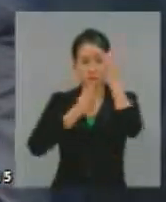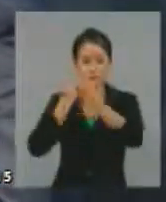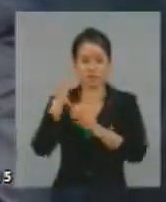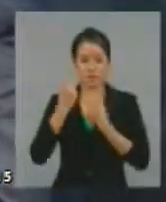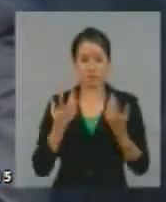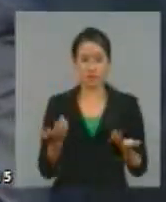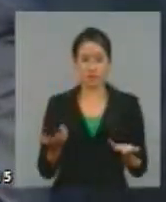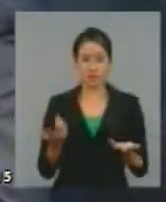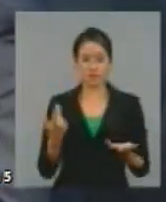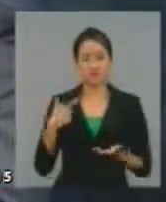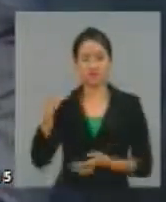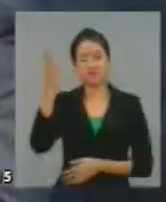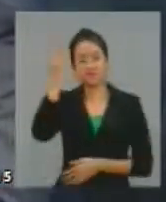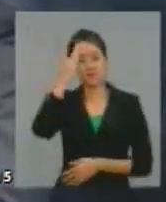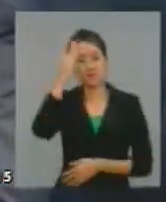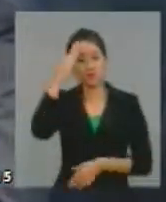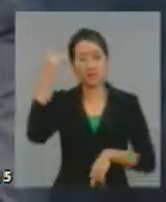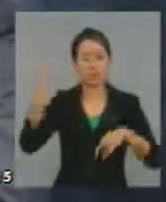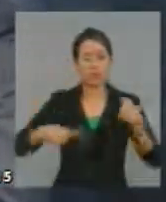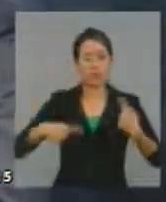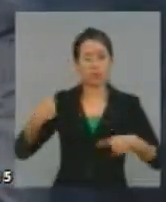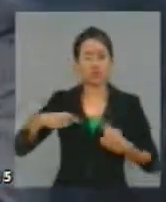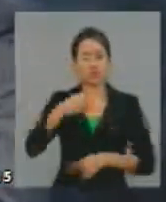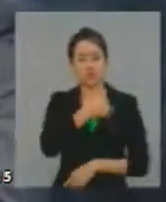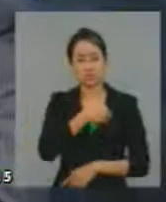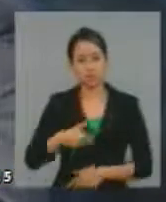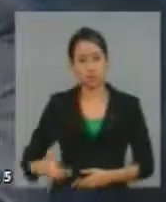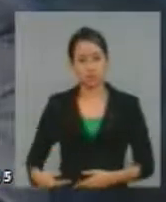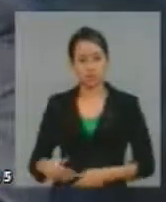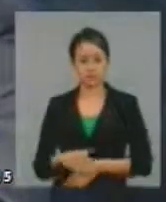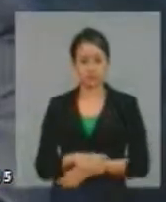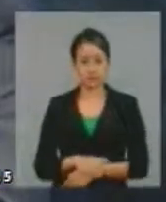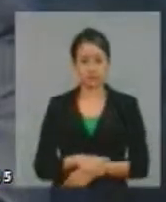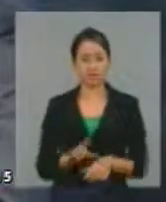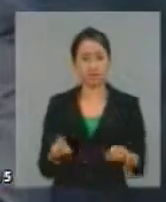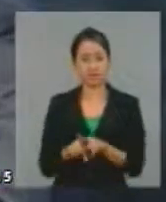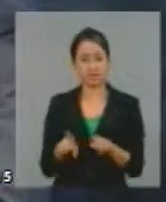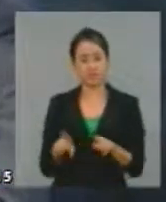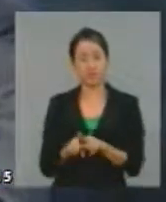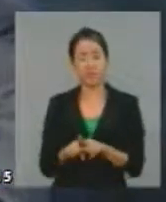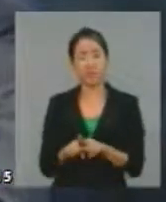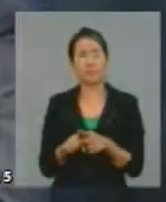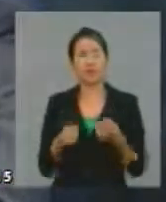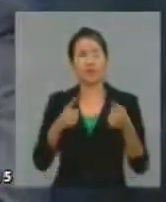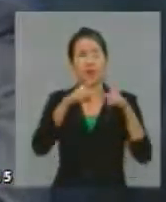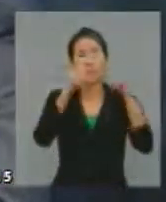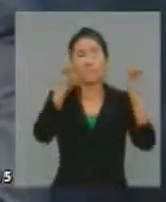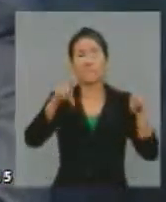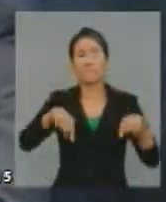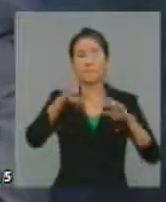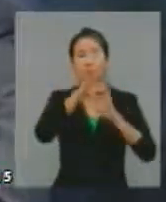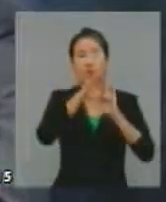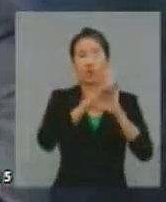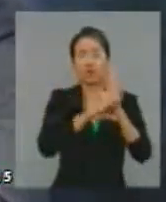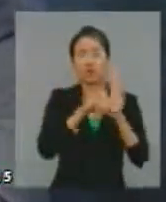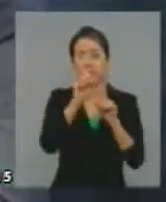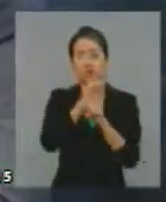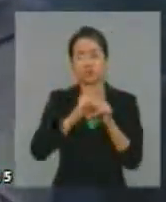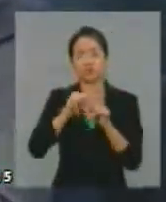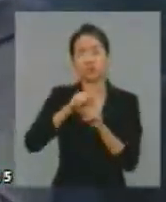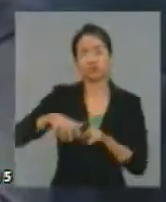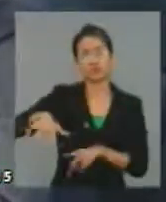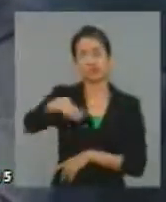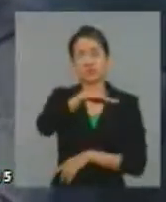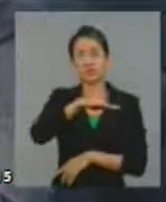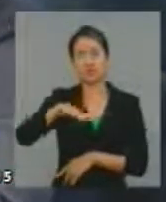fato, entender que a falta de política pública, a falta de programas sociais, de espaço de lazer, ele